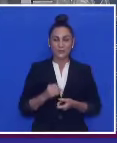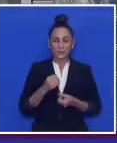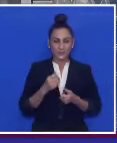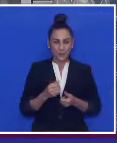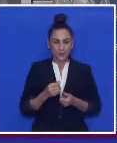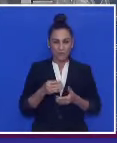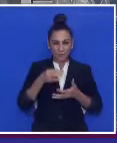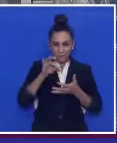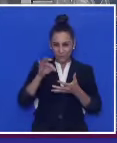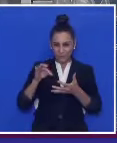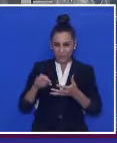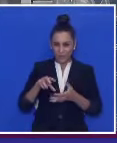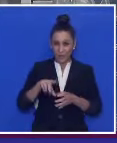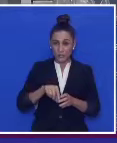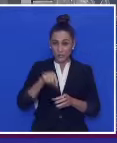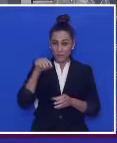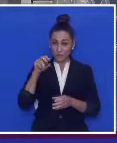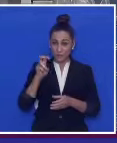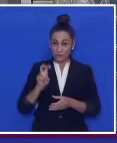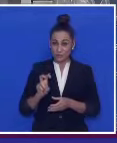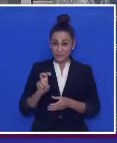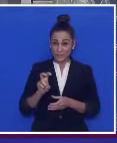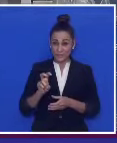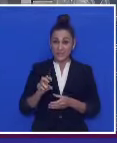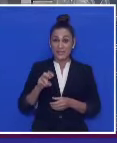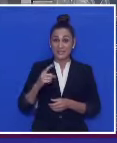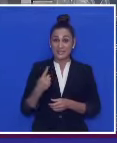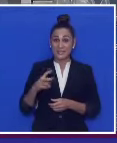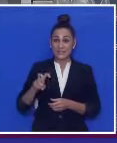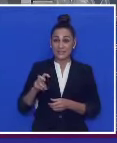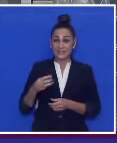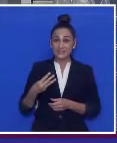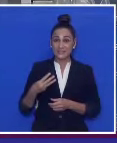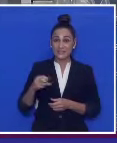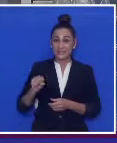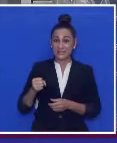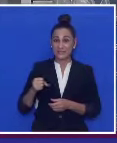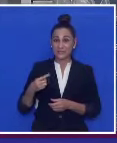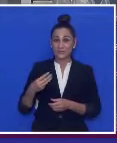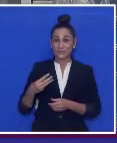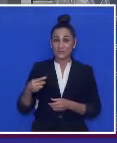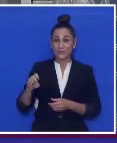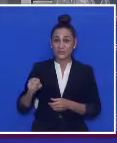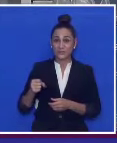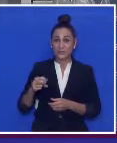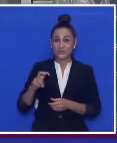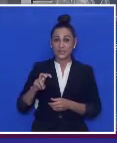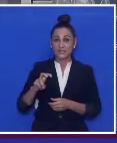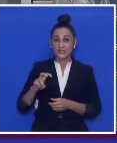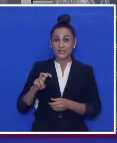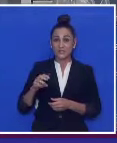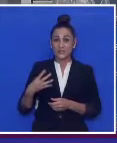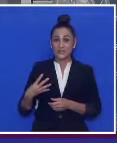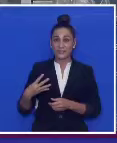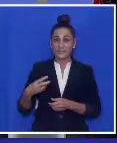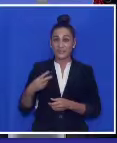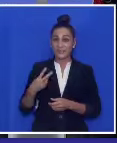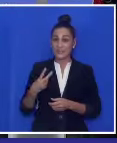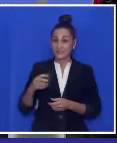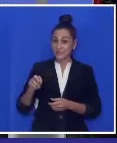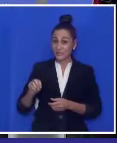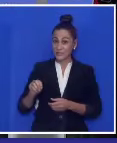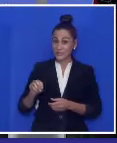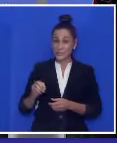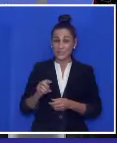Muito bem, vamos confirmar os 5 números sorteados. 15, 38, 28, 54 e